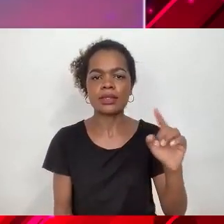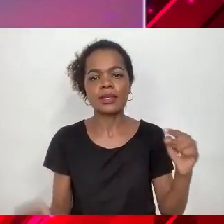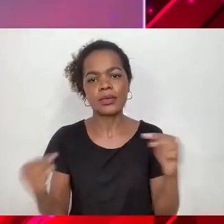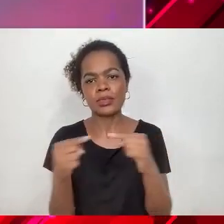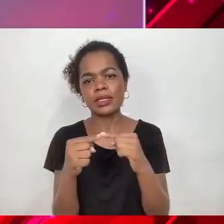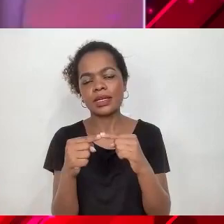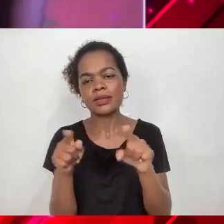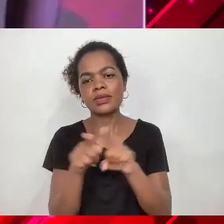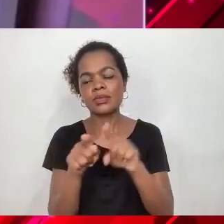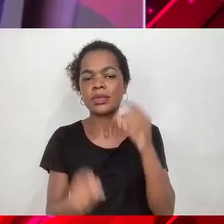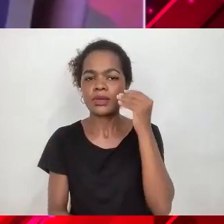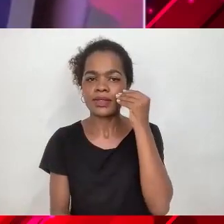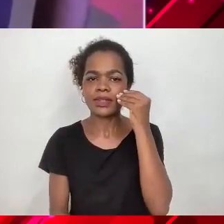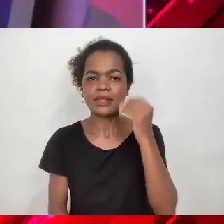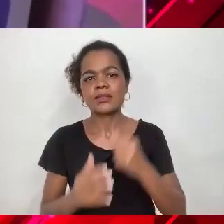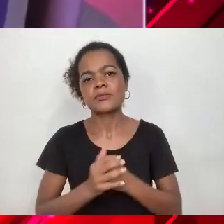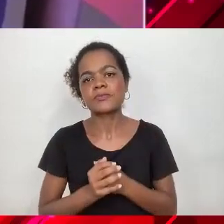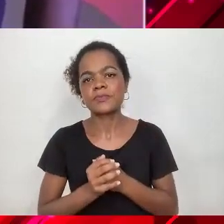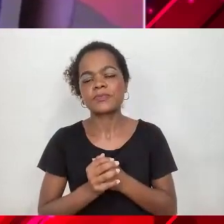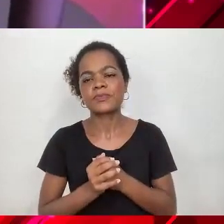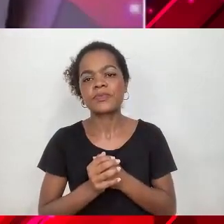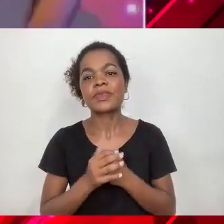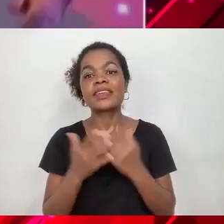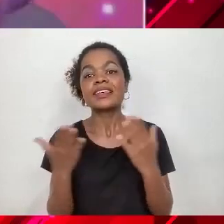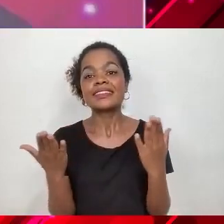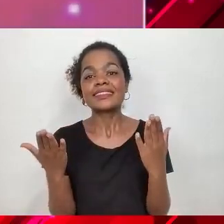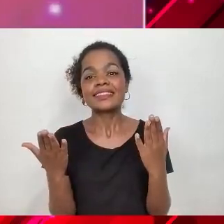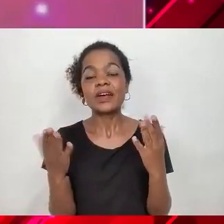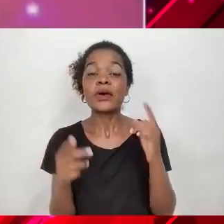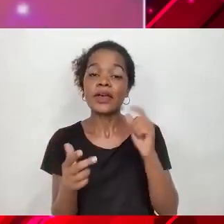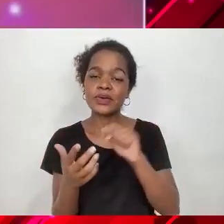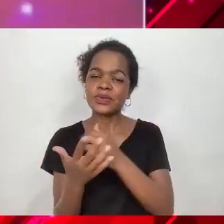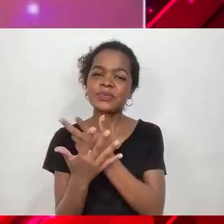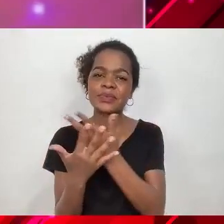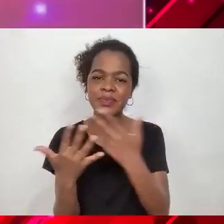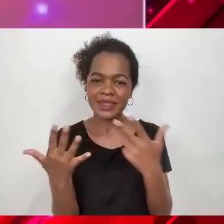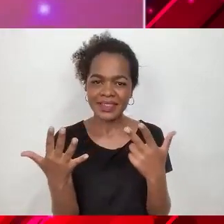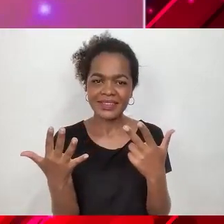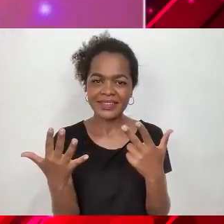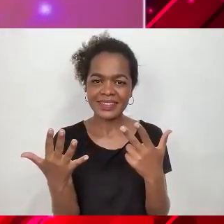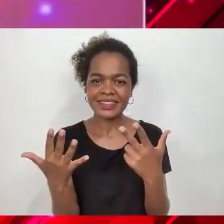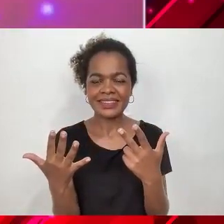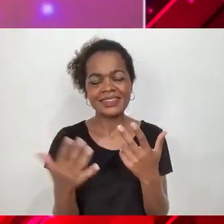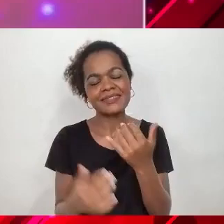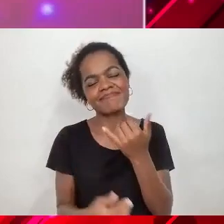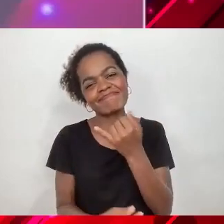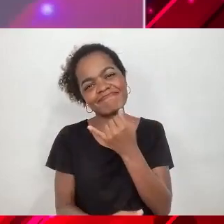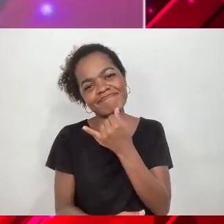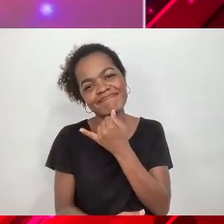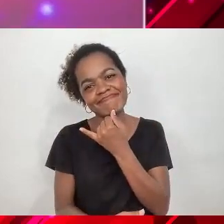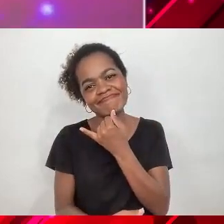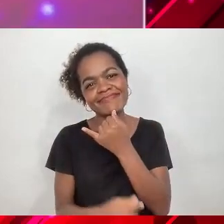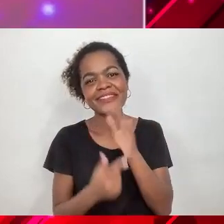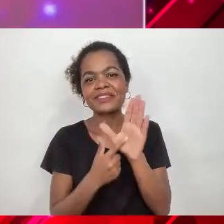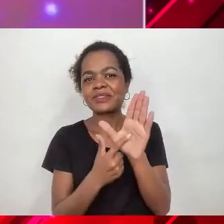test. Então, esses são os benefícios. Pena que a gente não conseguiu mostrar, mas